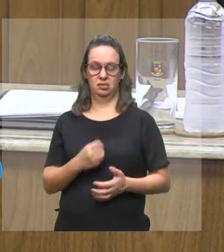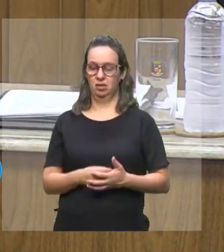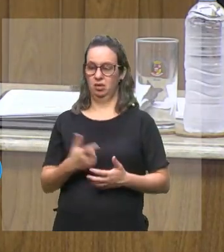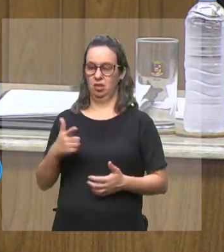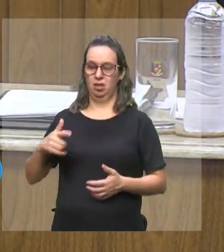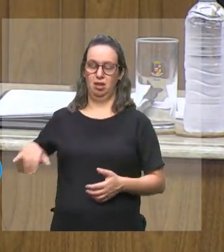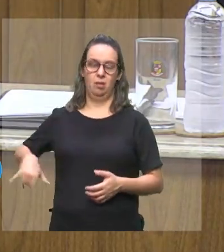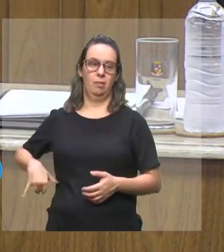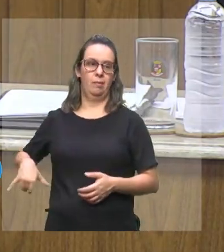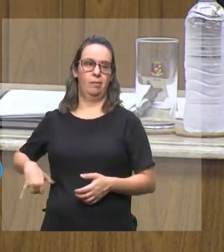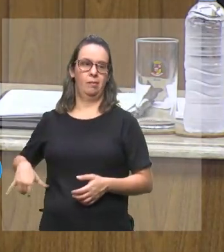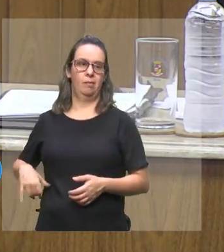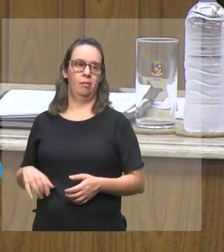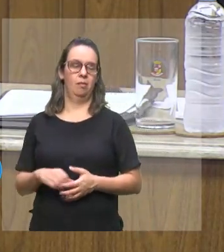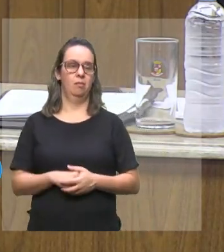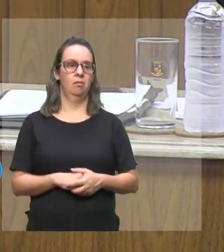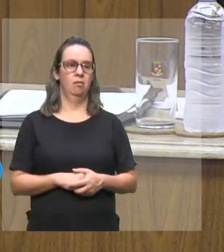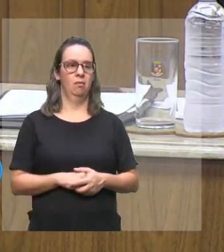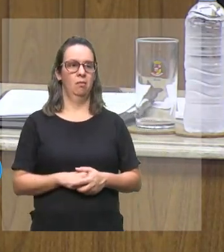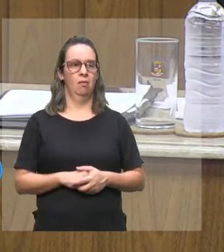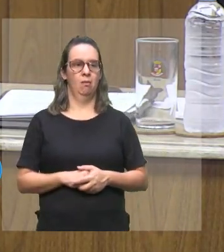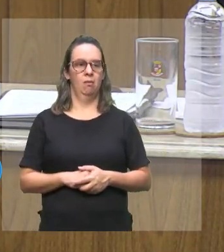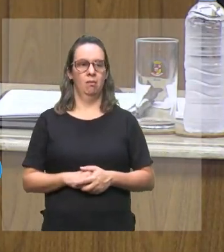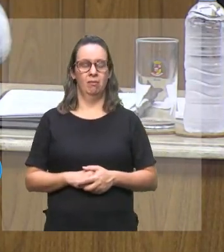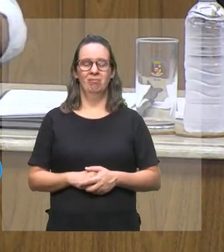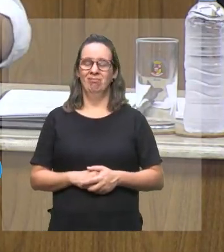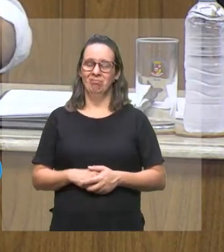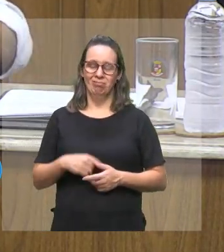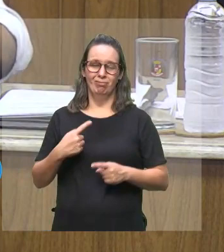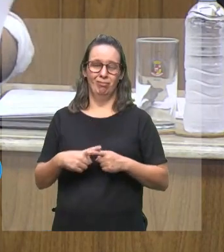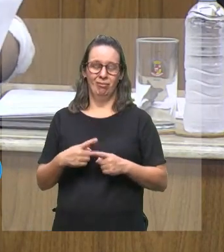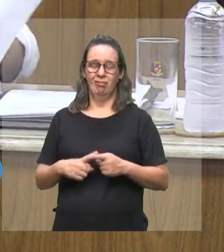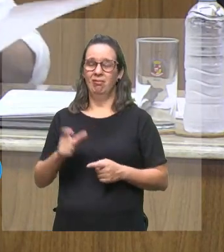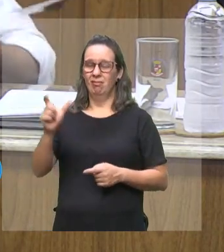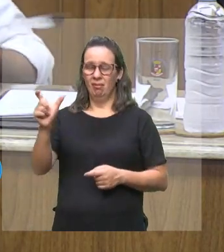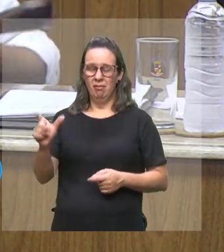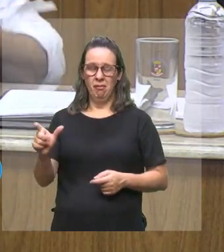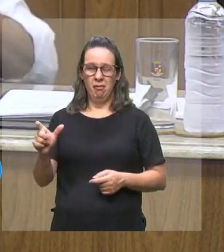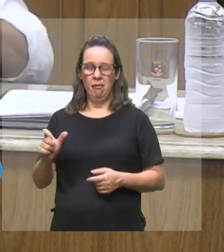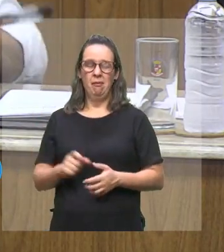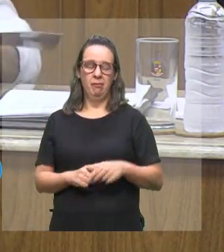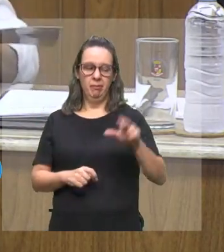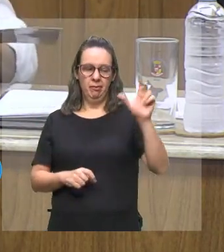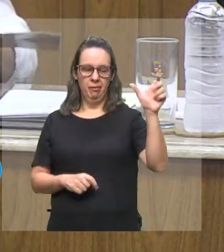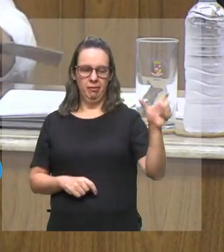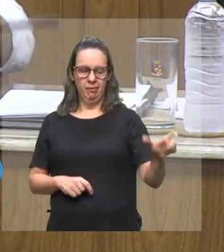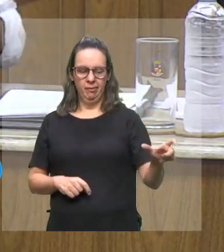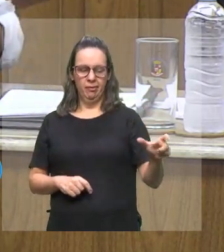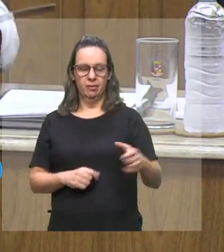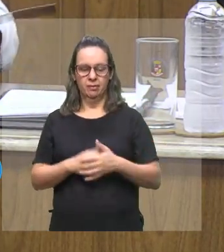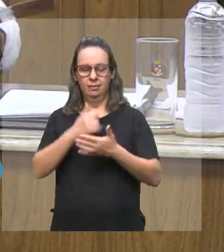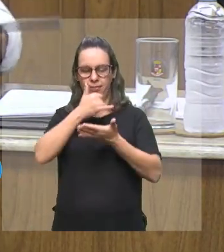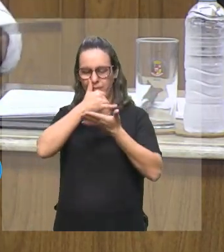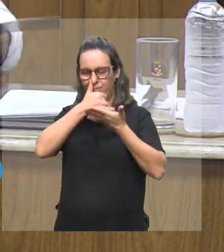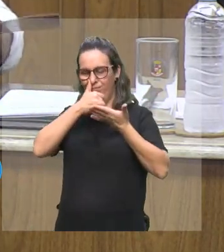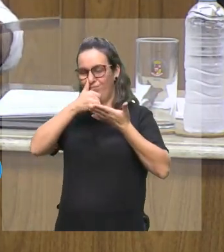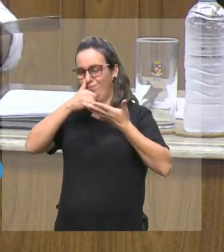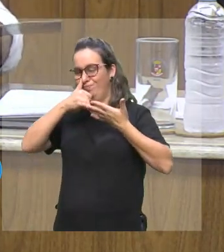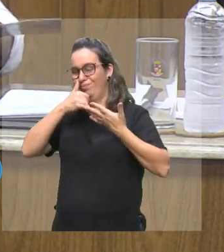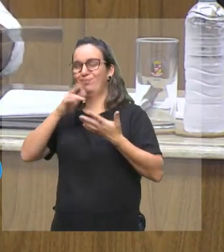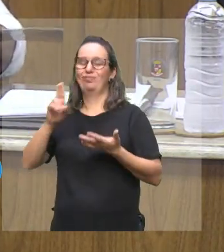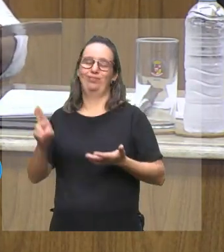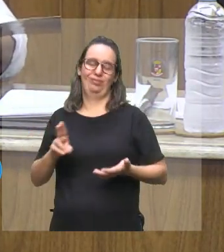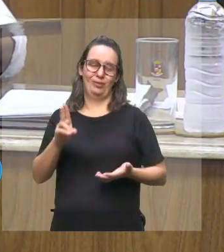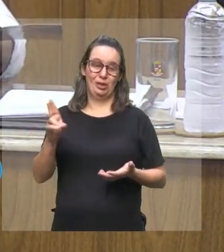consequências do vandalismo, do consumo de droga, da perturbação. Então, tem que se fazer alguma coisa urgente